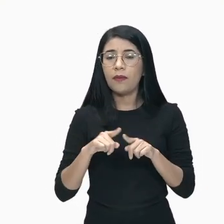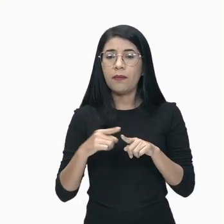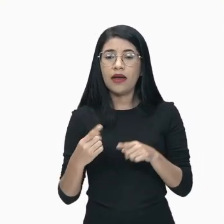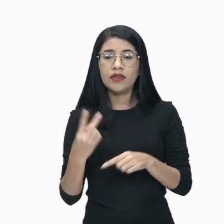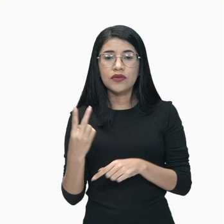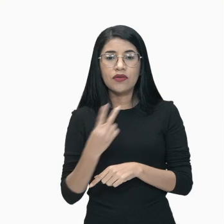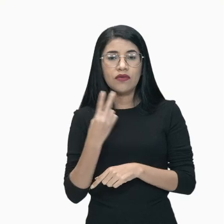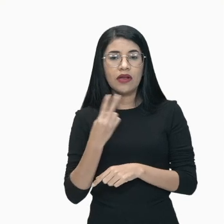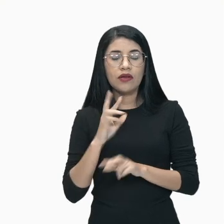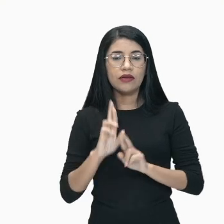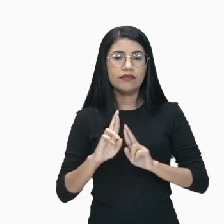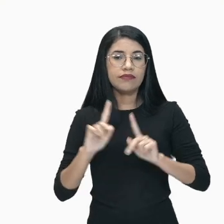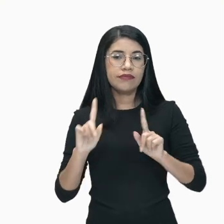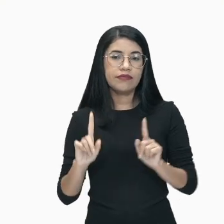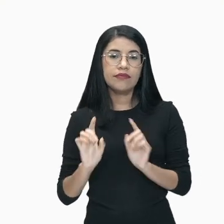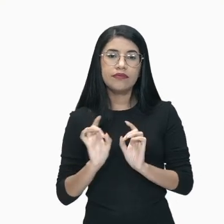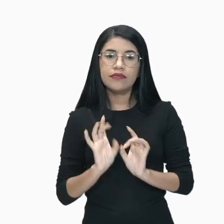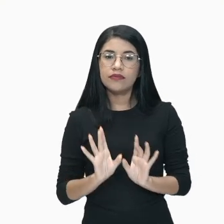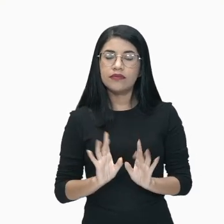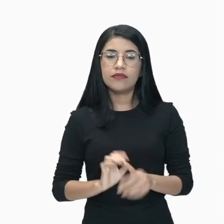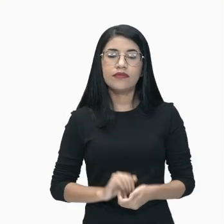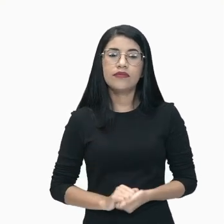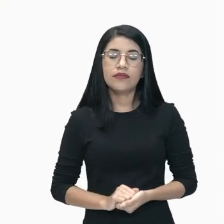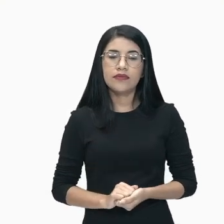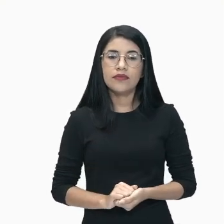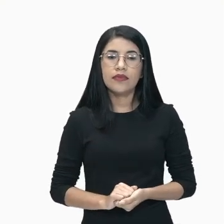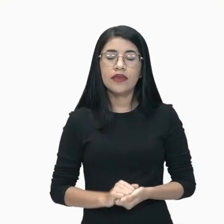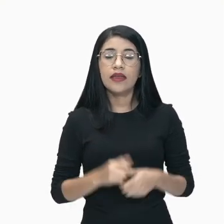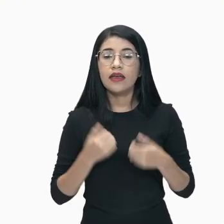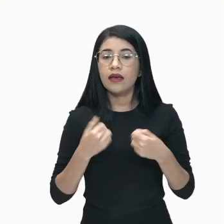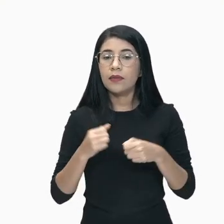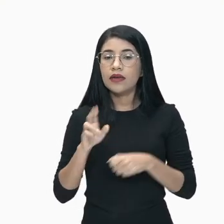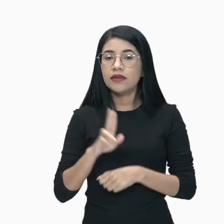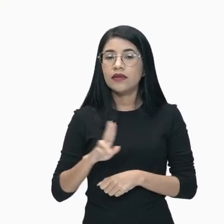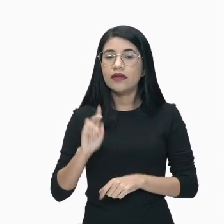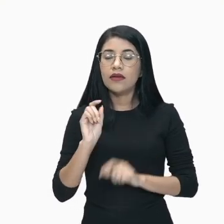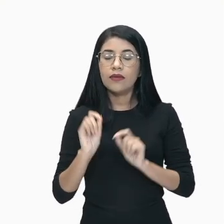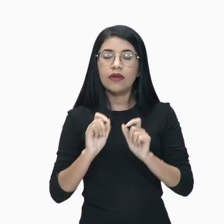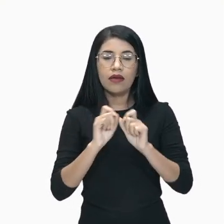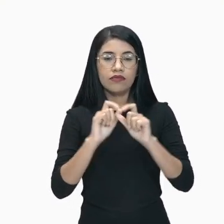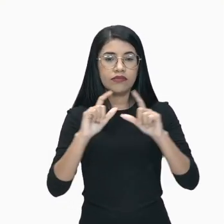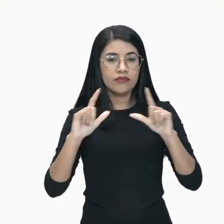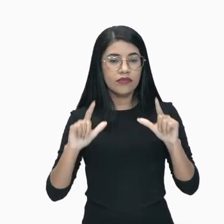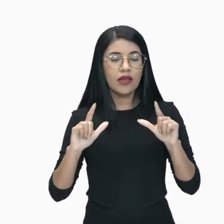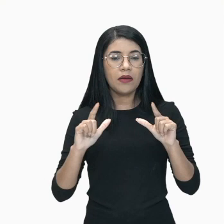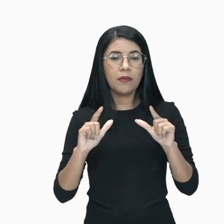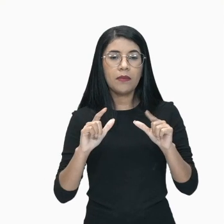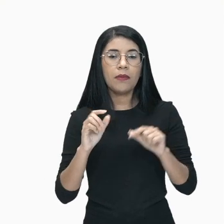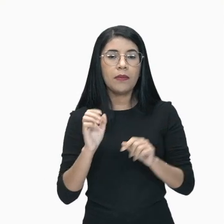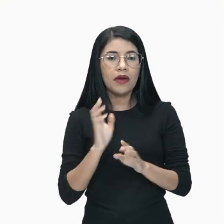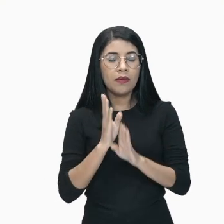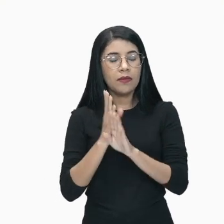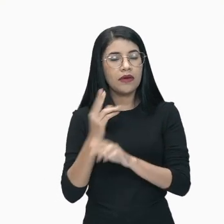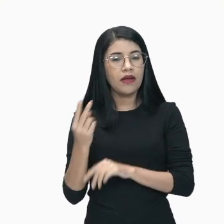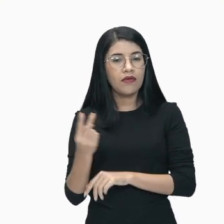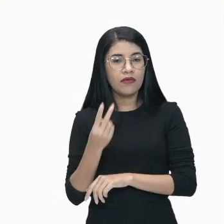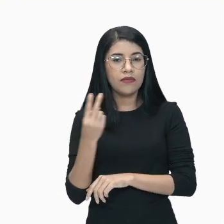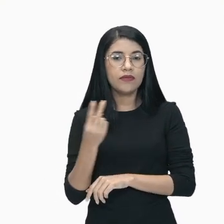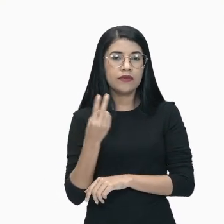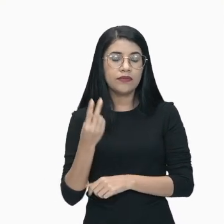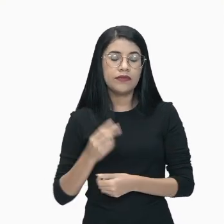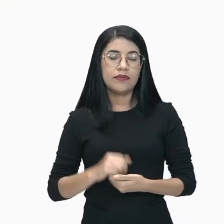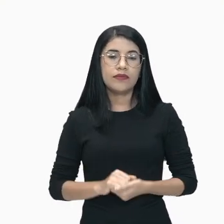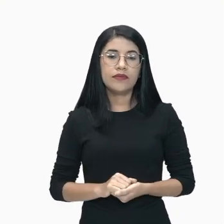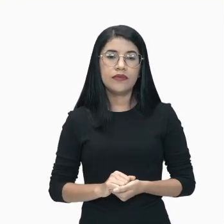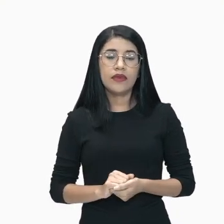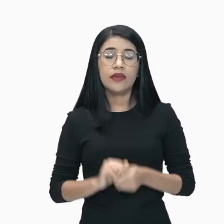valores numéricos, né? Eu tenho que usar aquela fórmula da lei de Coulomb para marcar a resposta correta. Agora tem